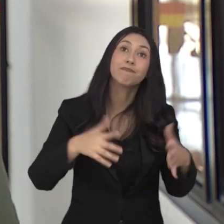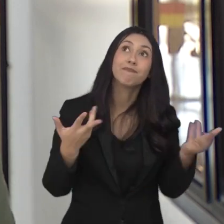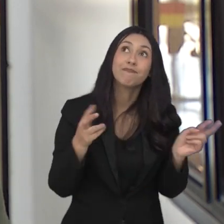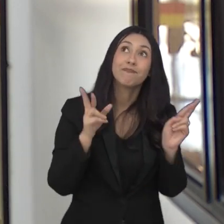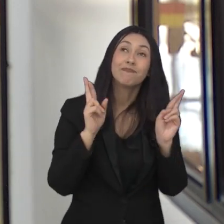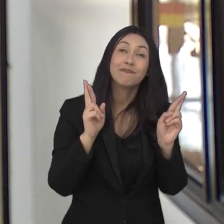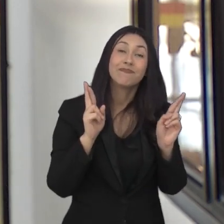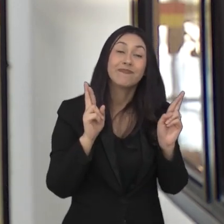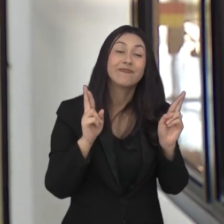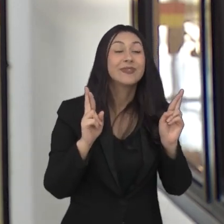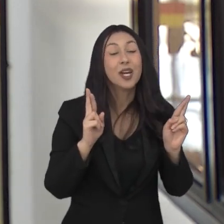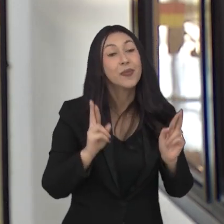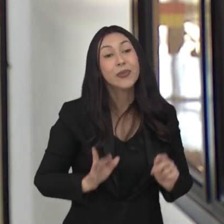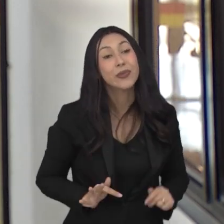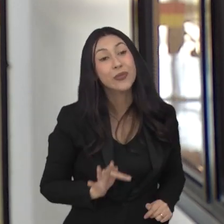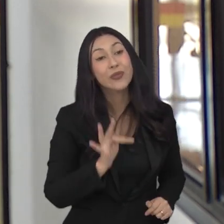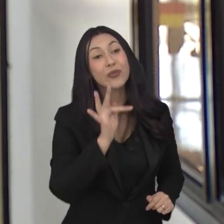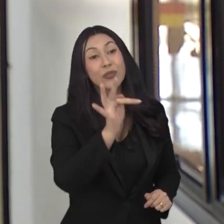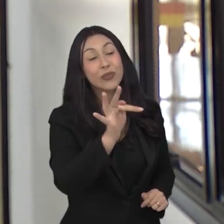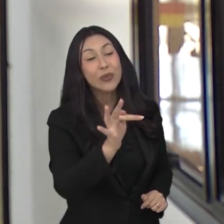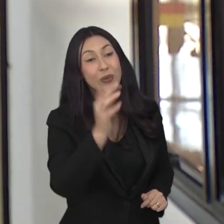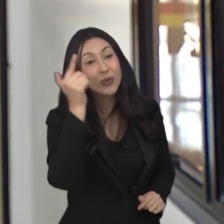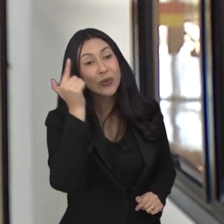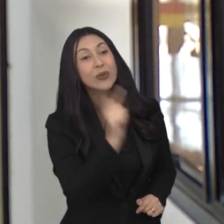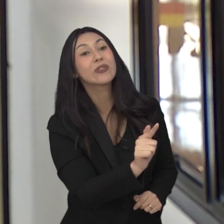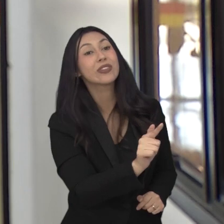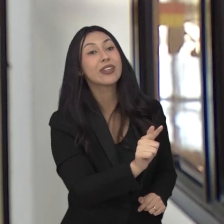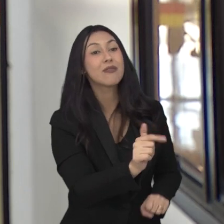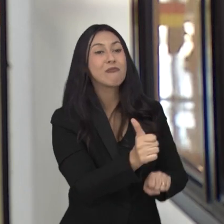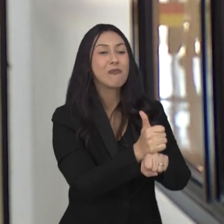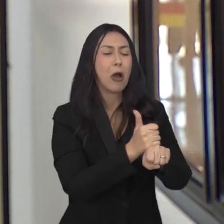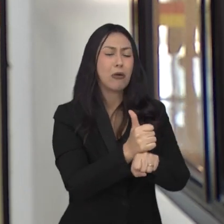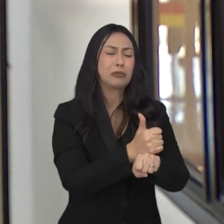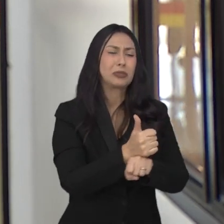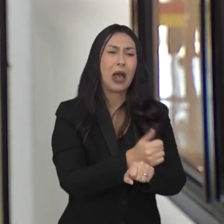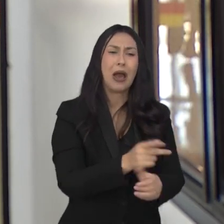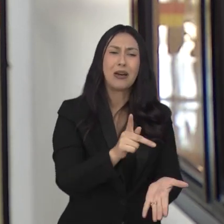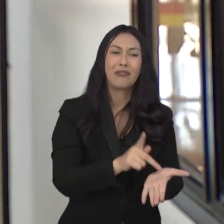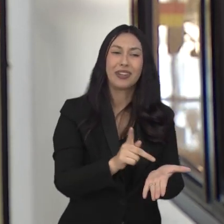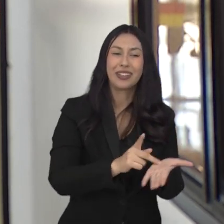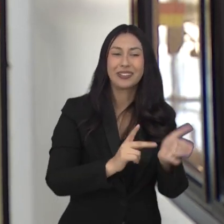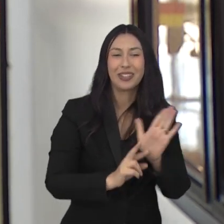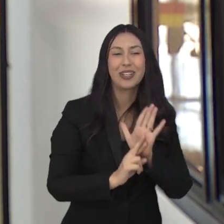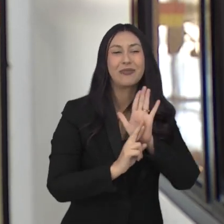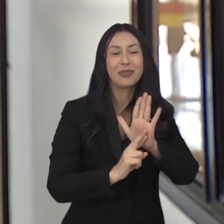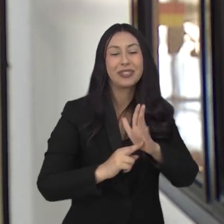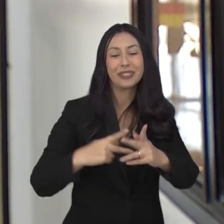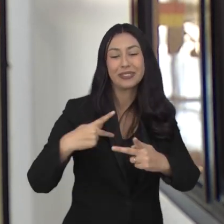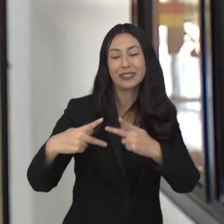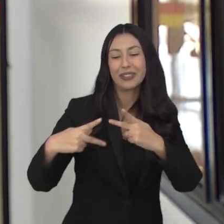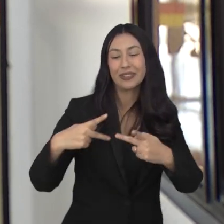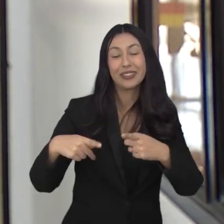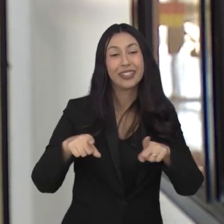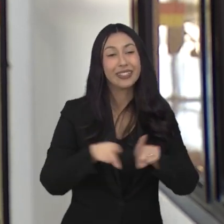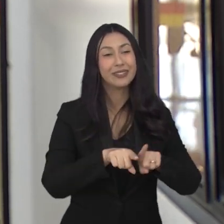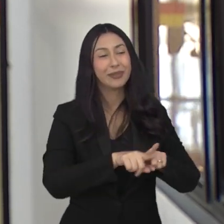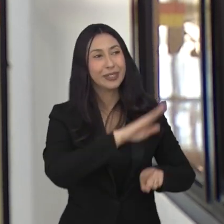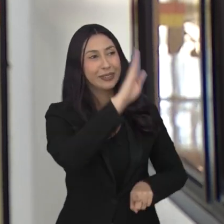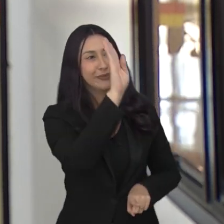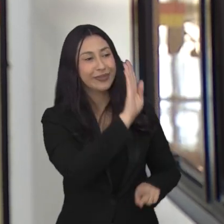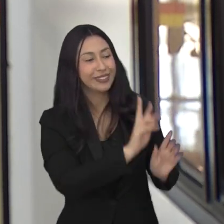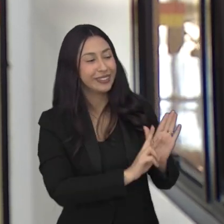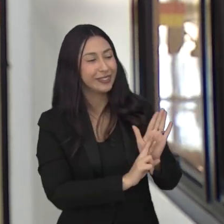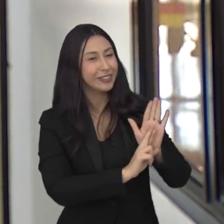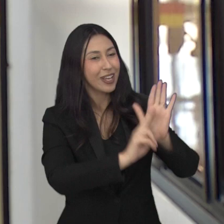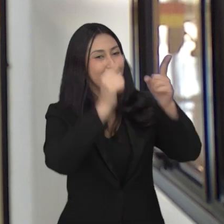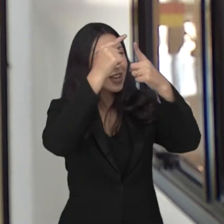nós temos e, quem sabe, né, lá na frente, um deles se torne um profissional e possa representar não só a cidade, mas